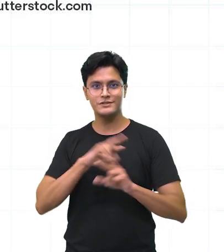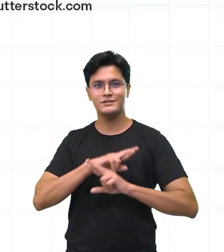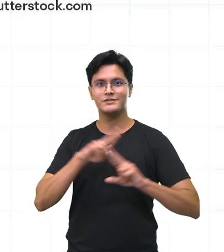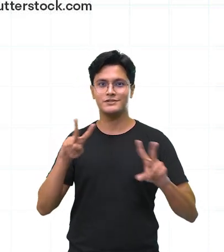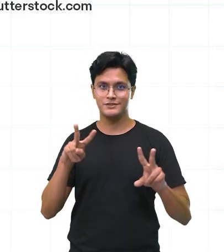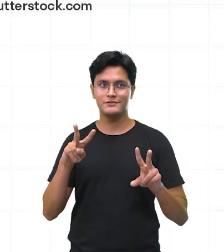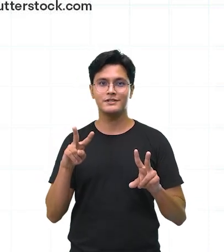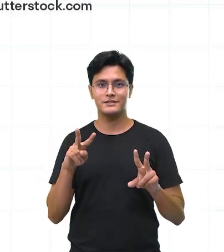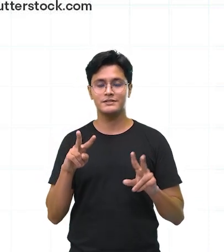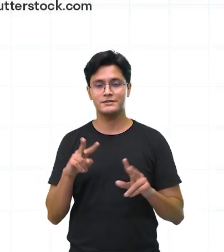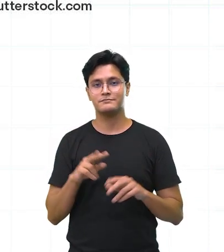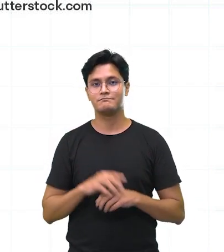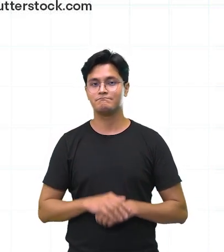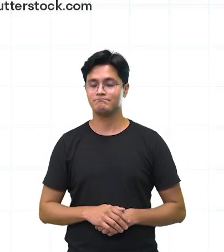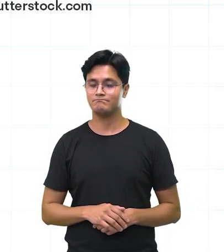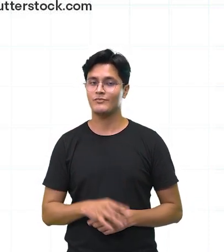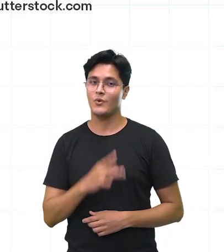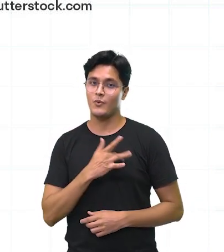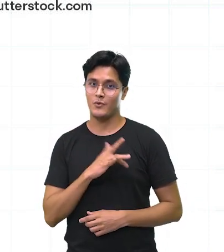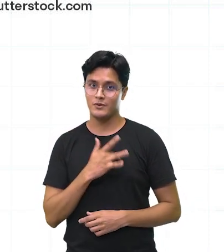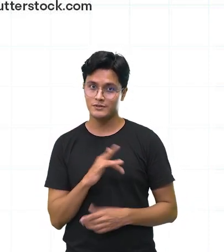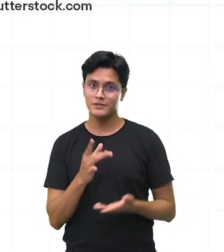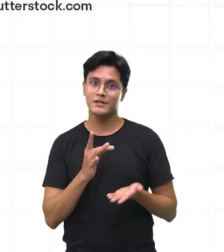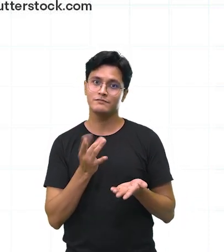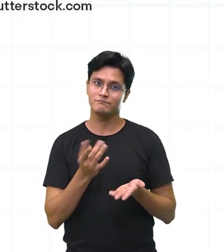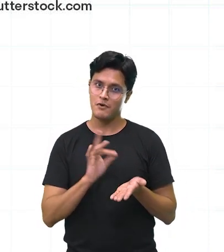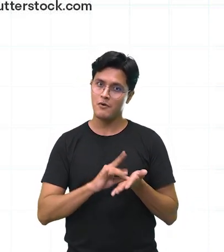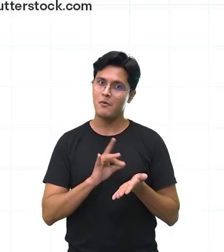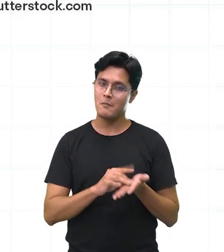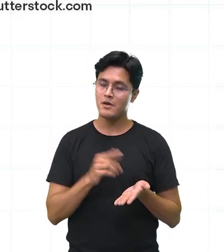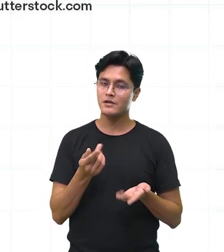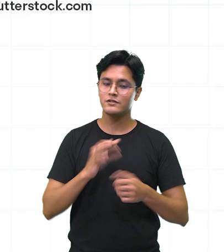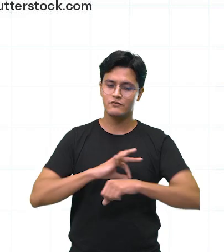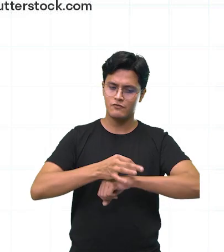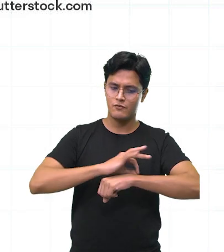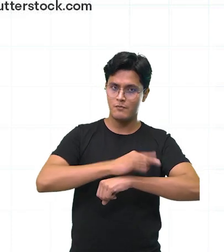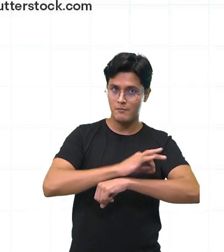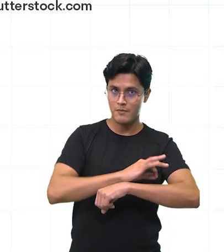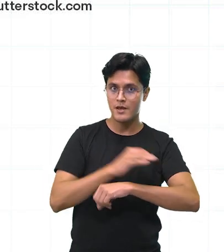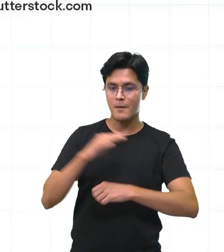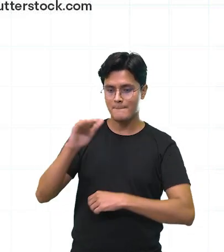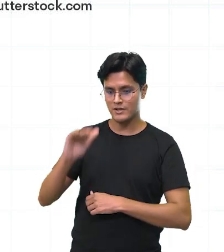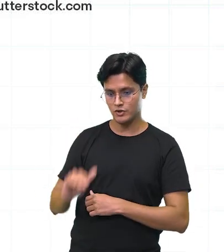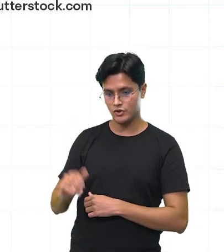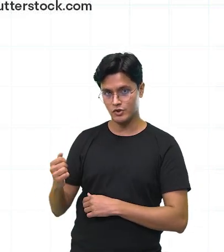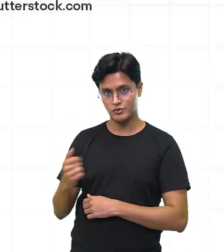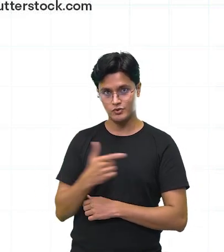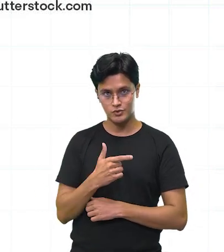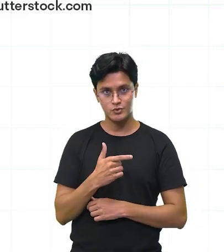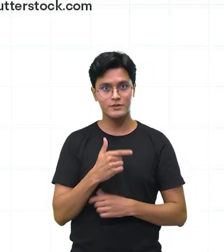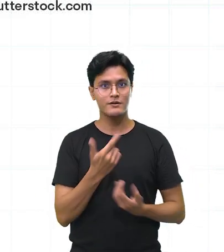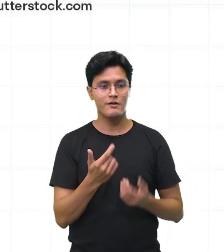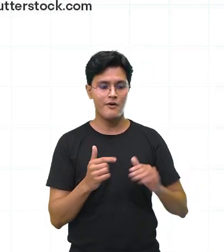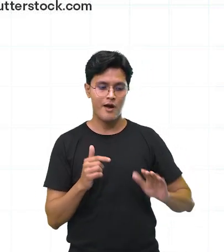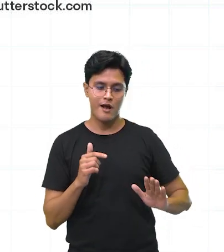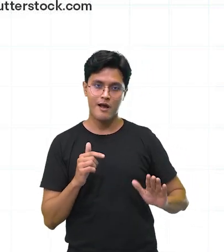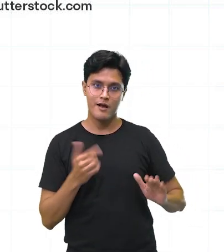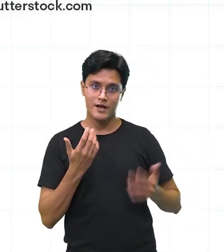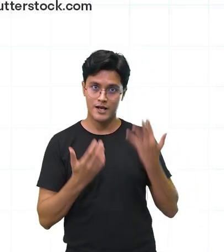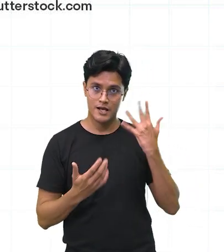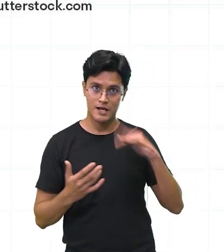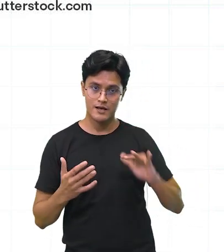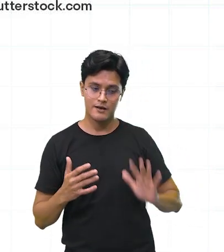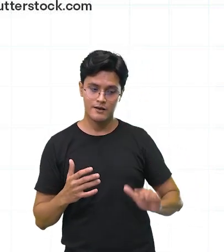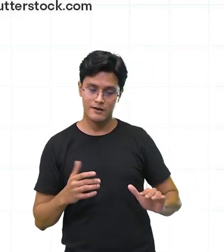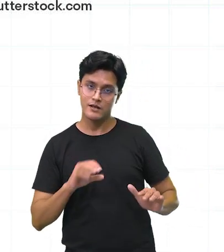da formiga, realmente, né? Ela é muito menor, não só em relação à criança, como ao adulto. Então, ele está ali